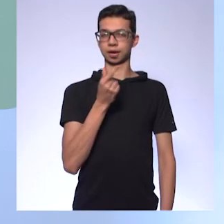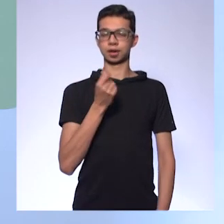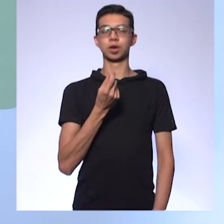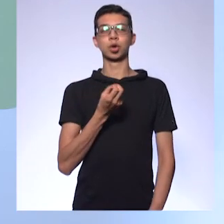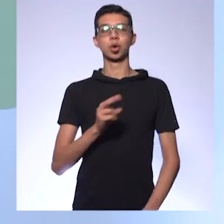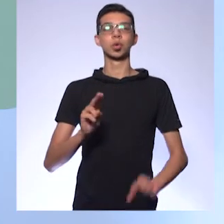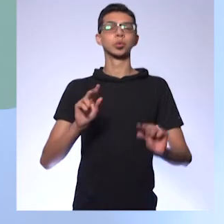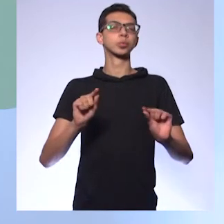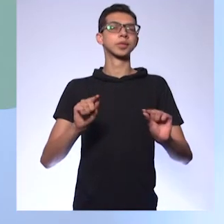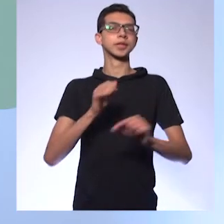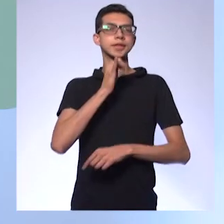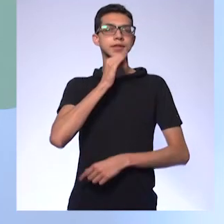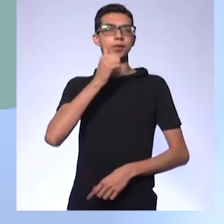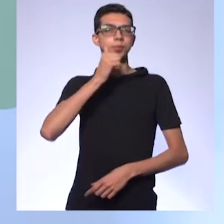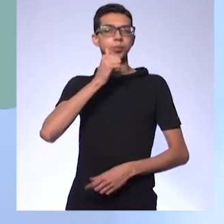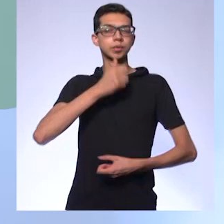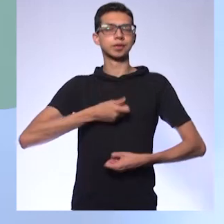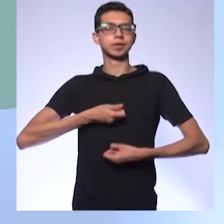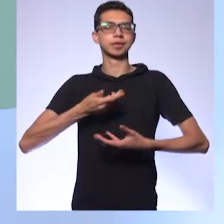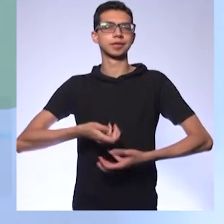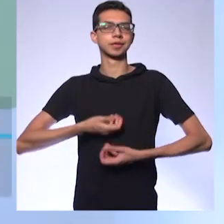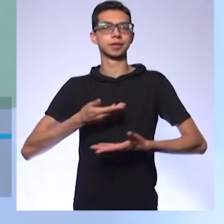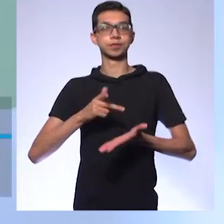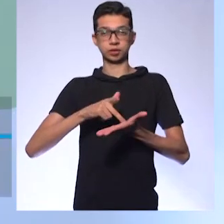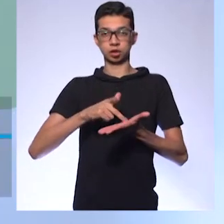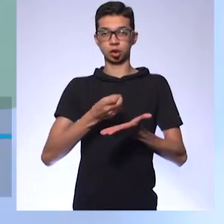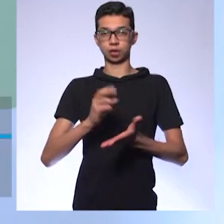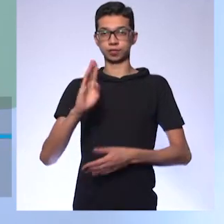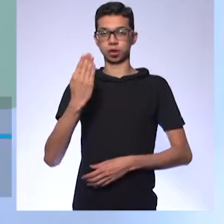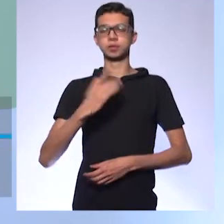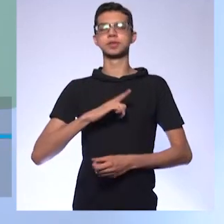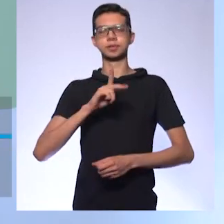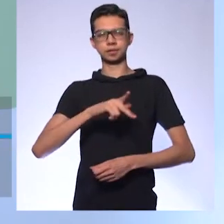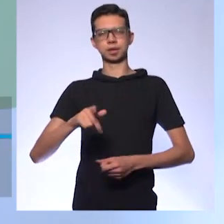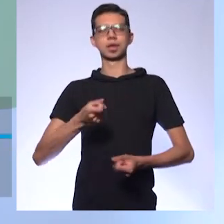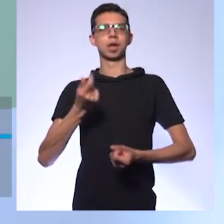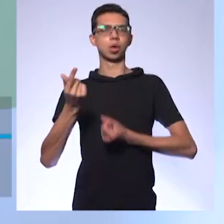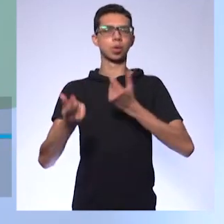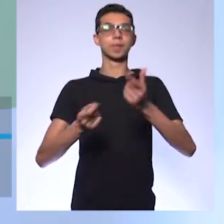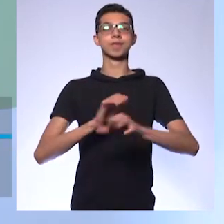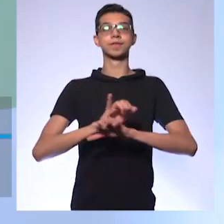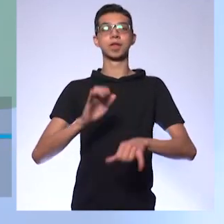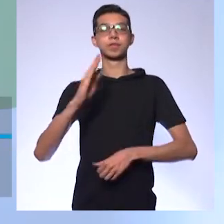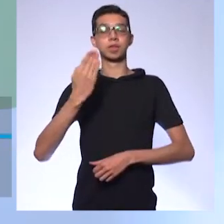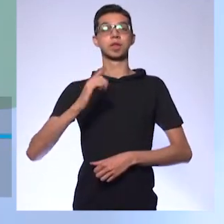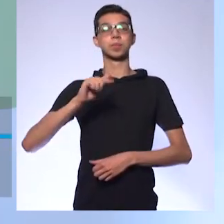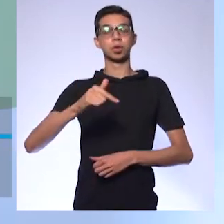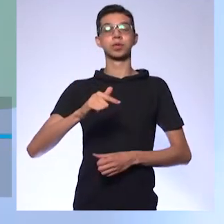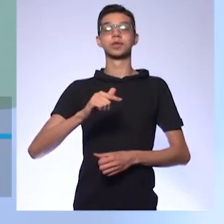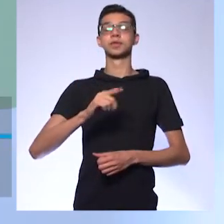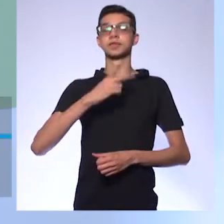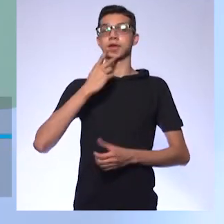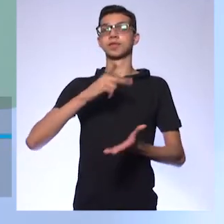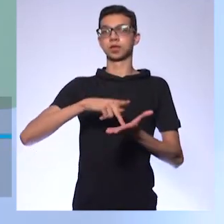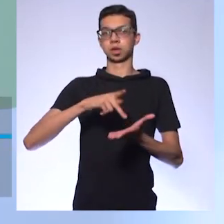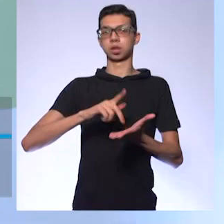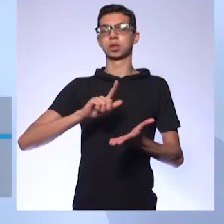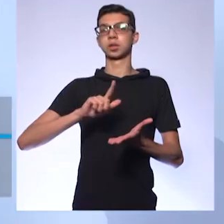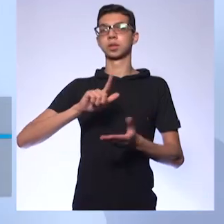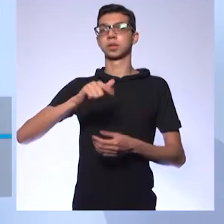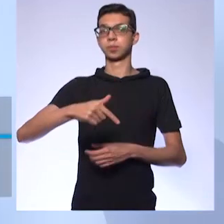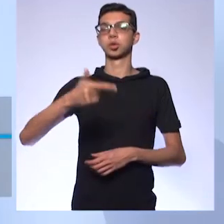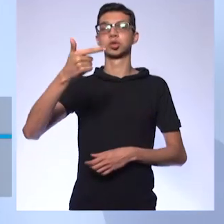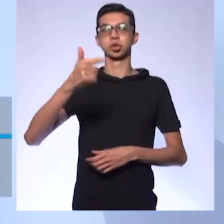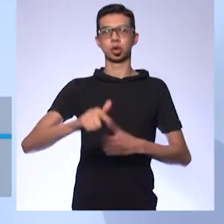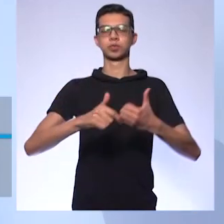com falso, tem professor também dizendo que é falso, depois tem alguns falando verdadeiro, depois volta um monte de gente falando falso de novo. Falso, porque